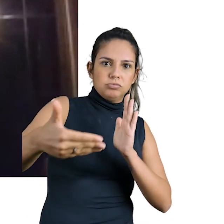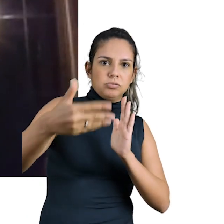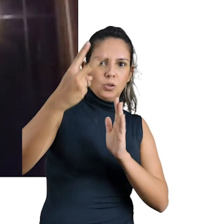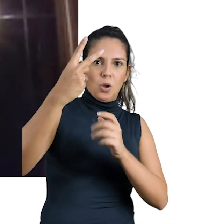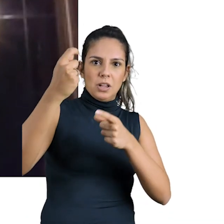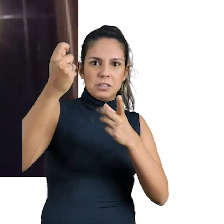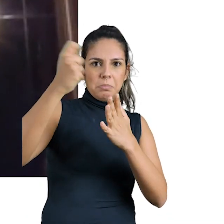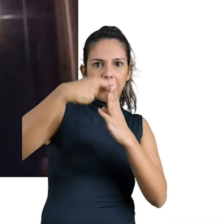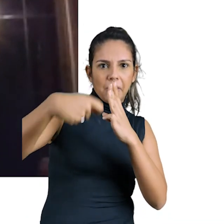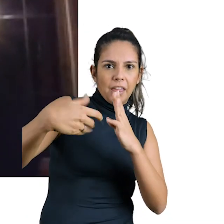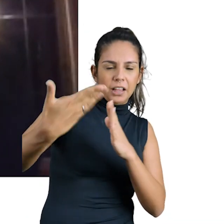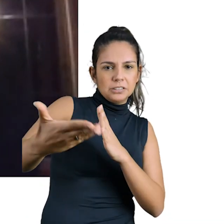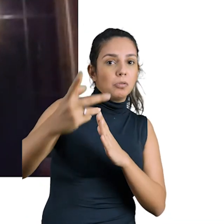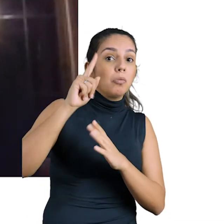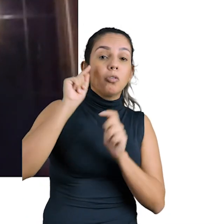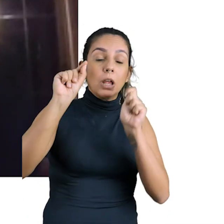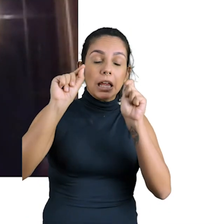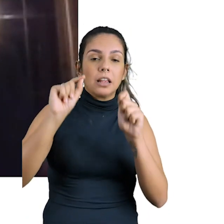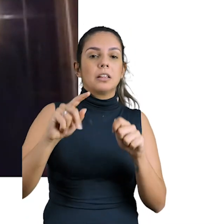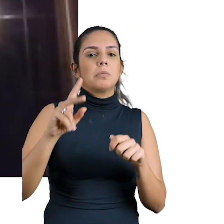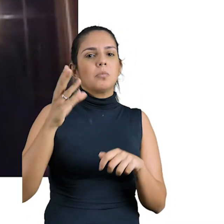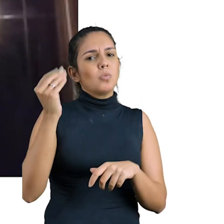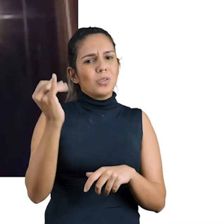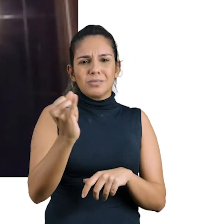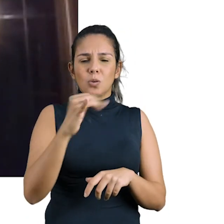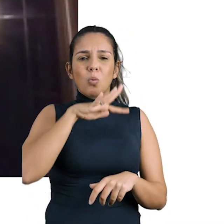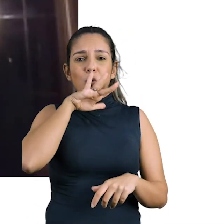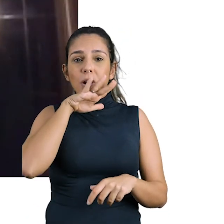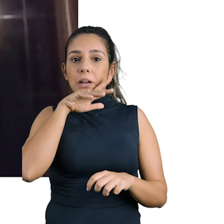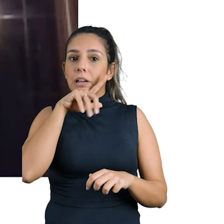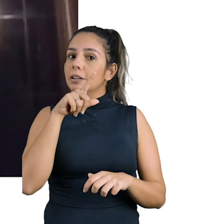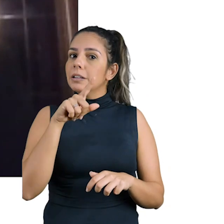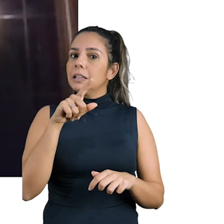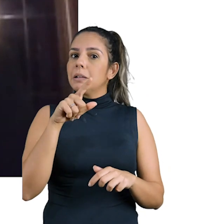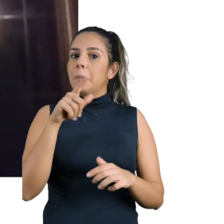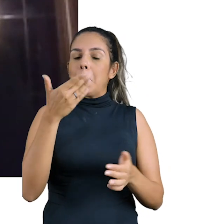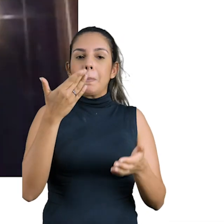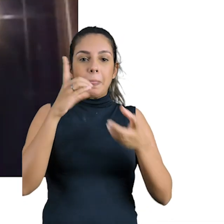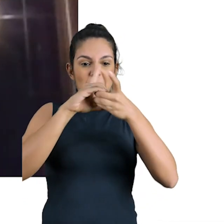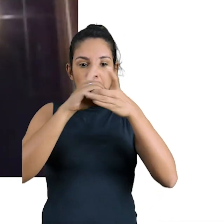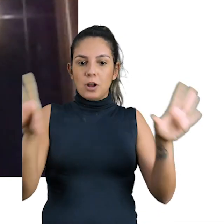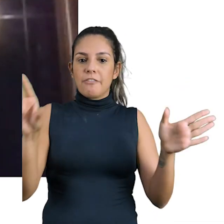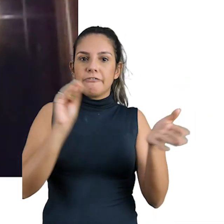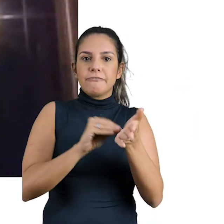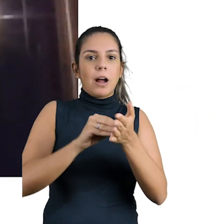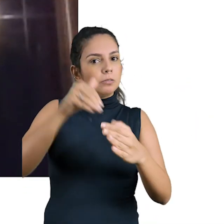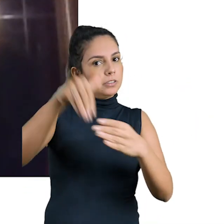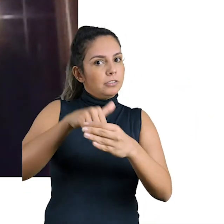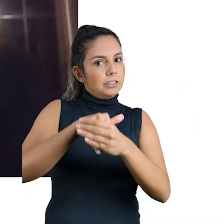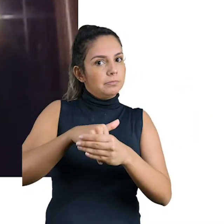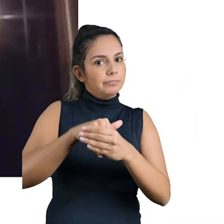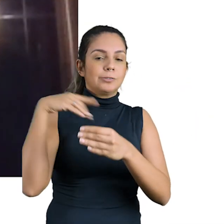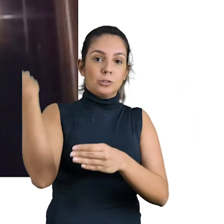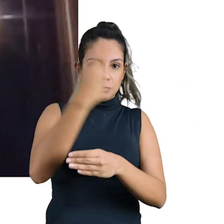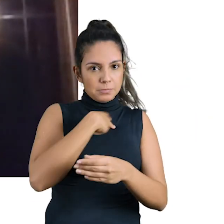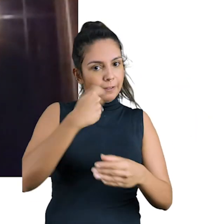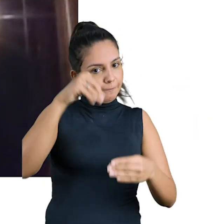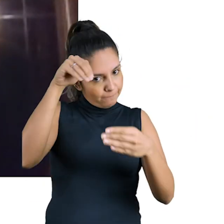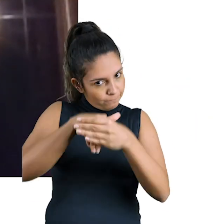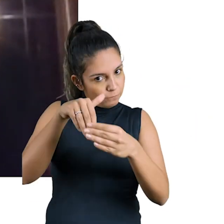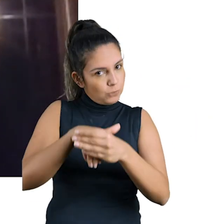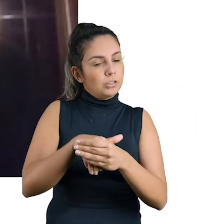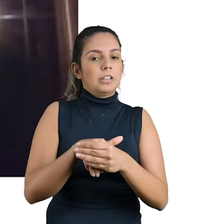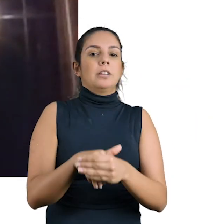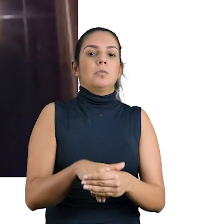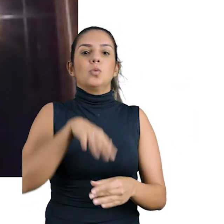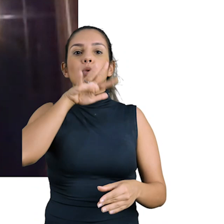2 meses, vamos ver o que é possível, mas eu acho que seria muito ruim para a democracia brasileira se o pleito fosse cancelado, né?